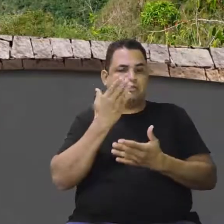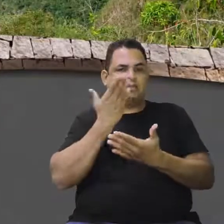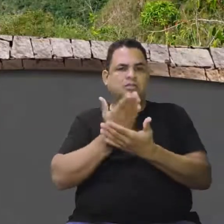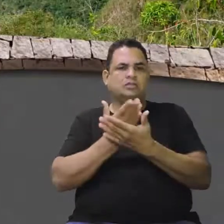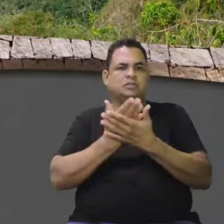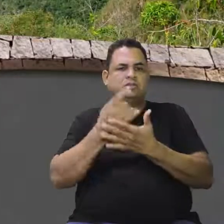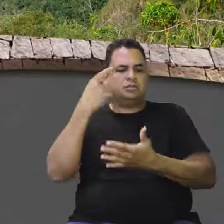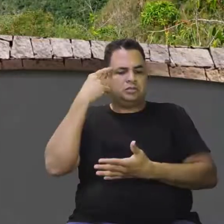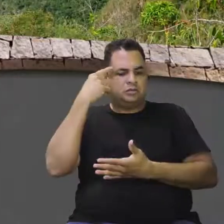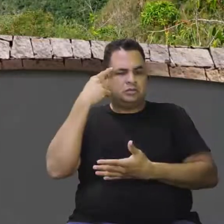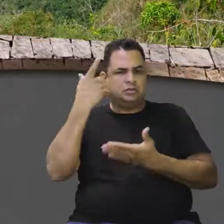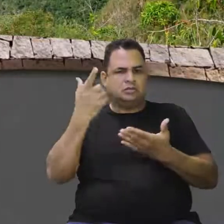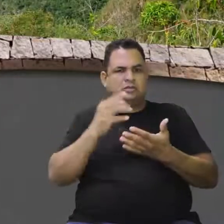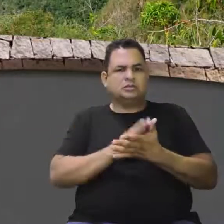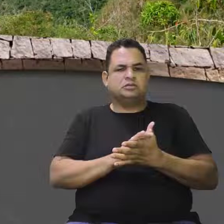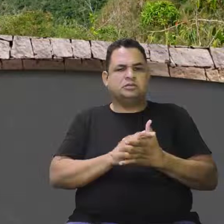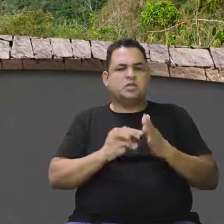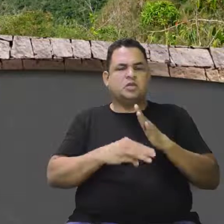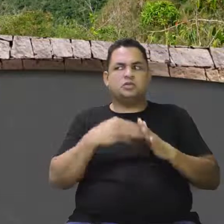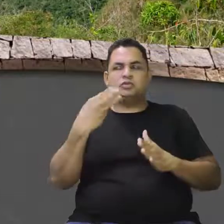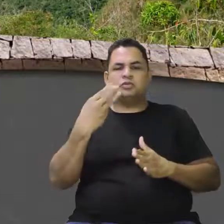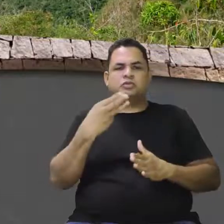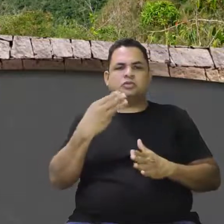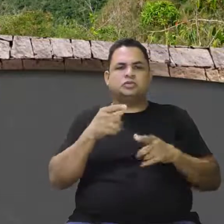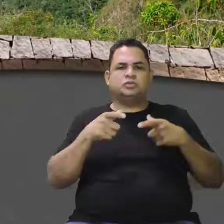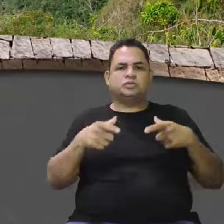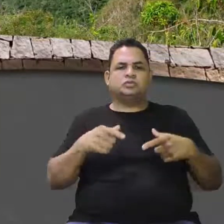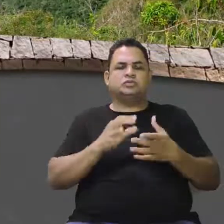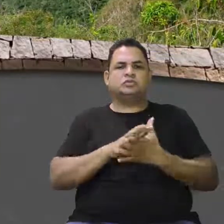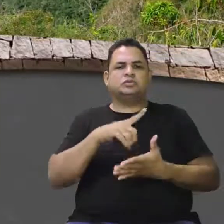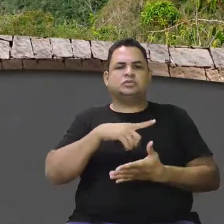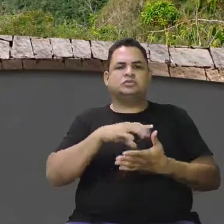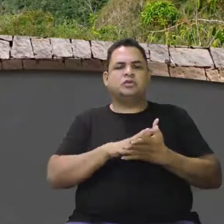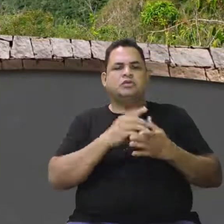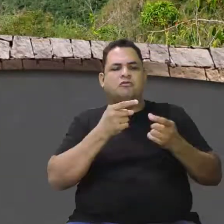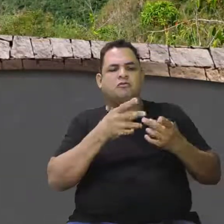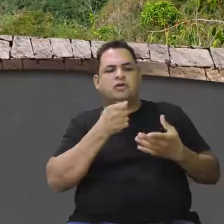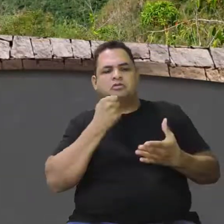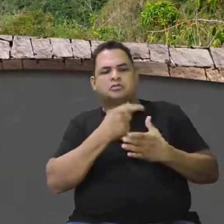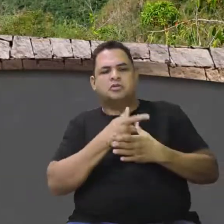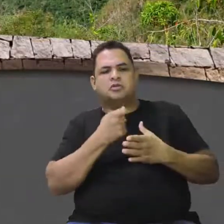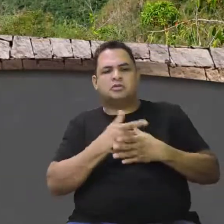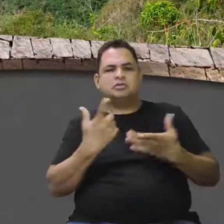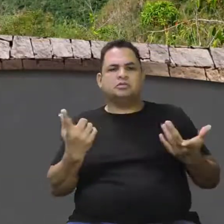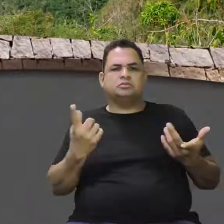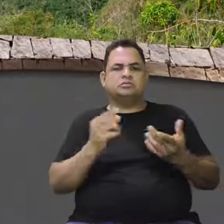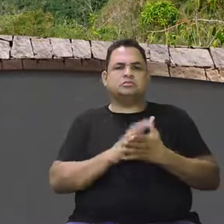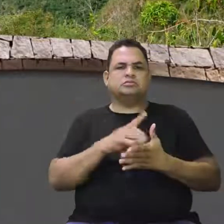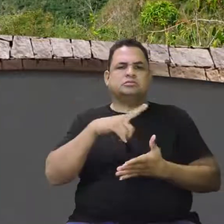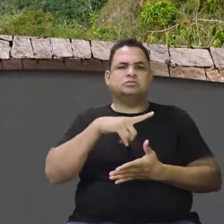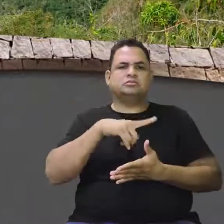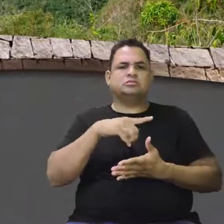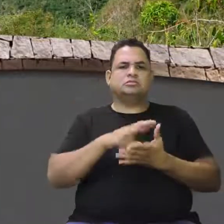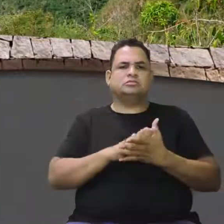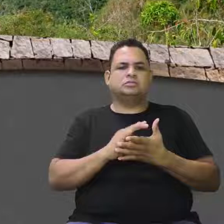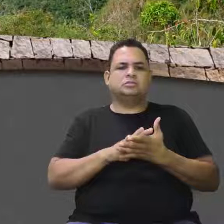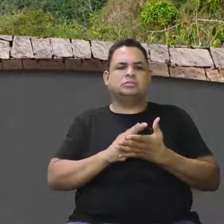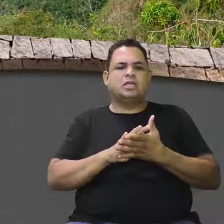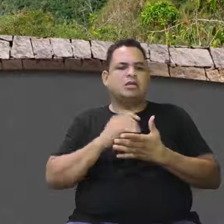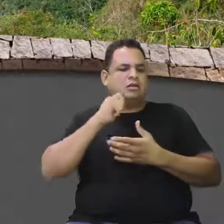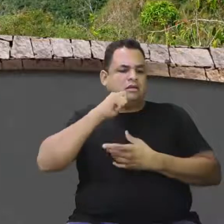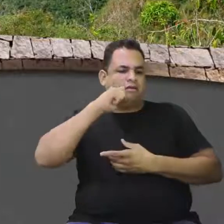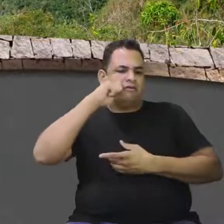aula, pensa que o setor terciário predomina somente o comércio. Não, tem o